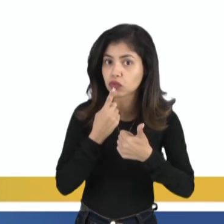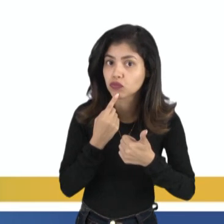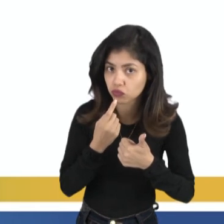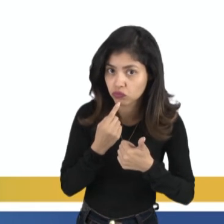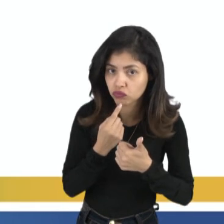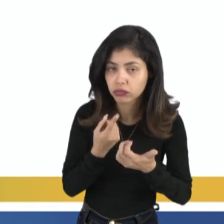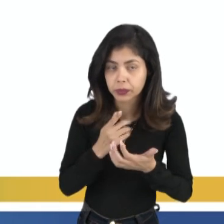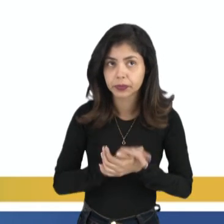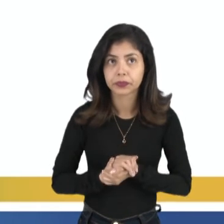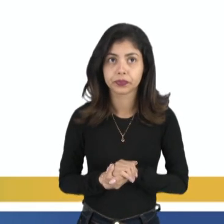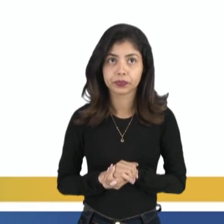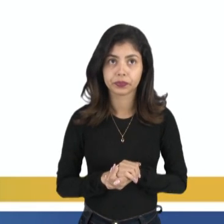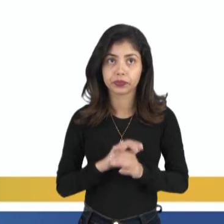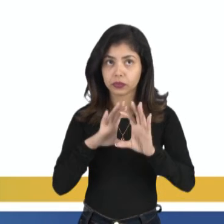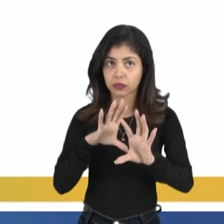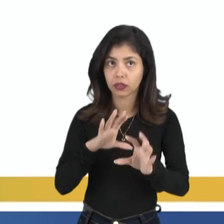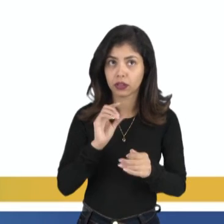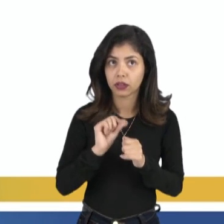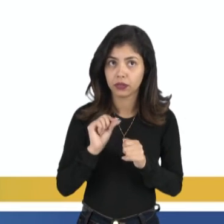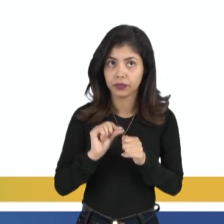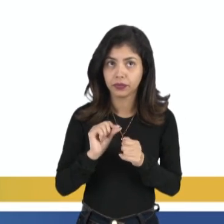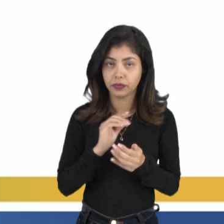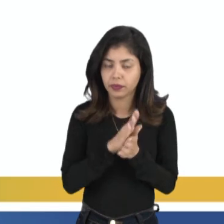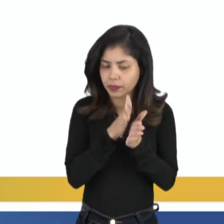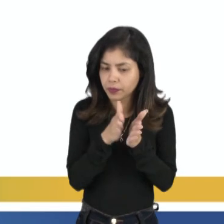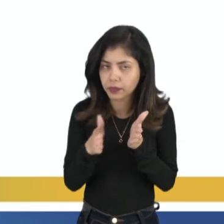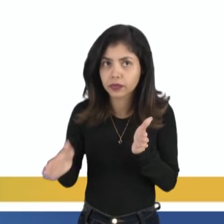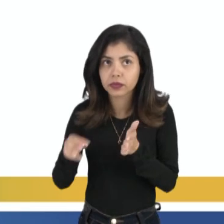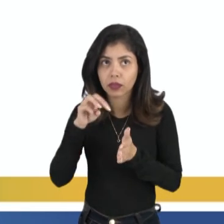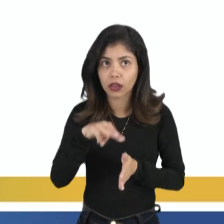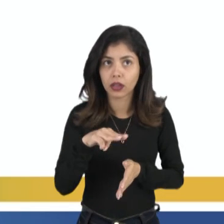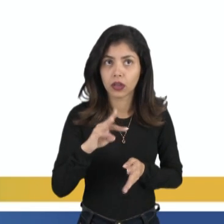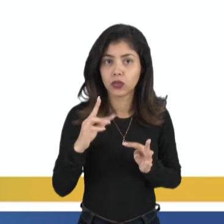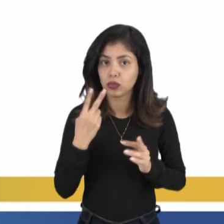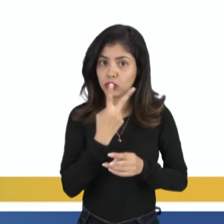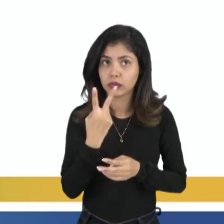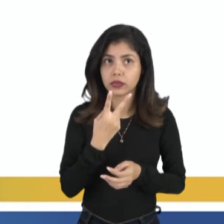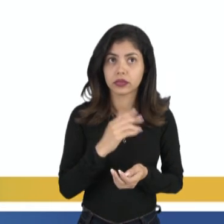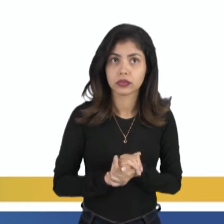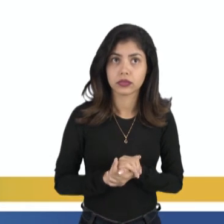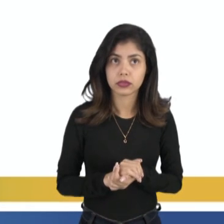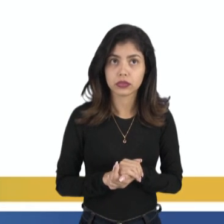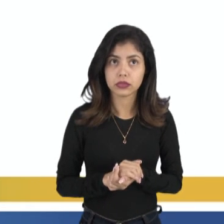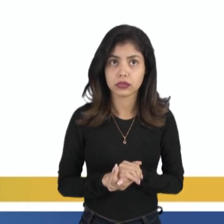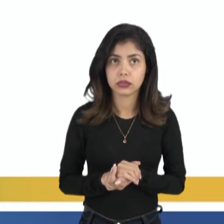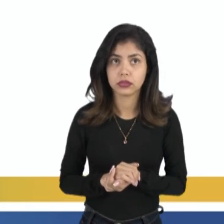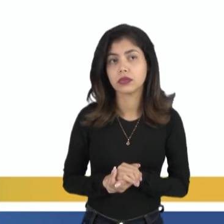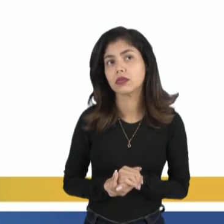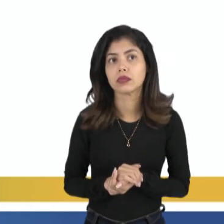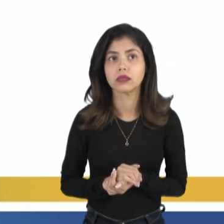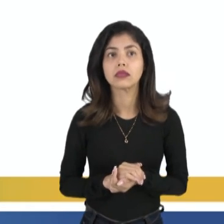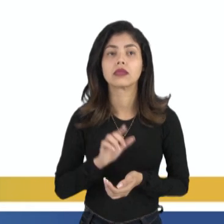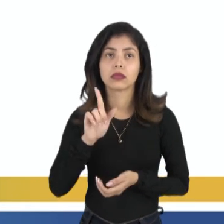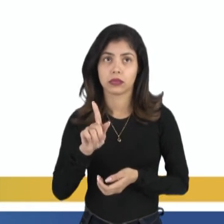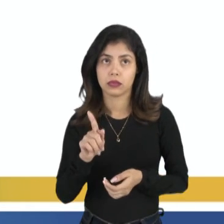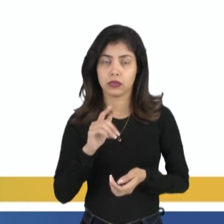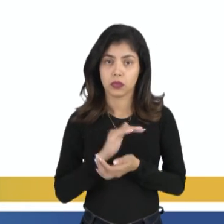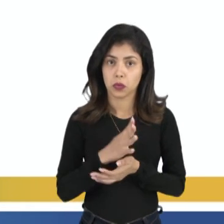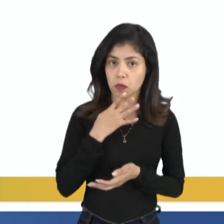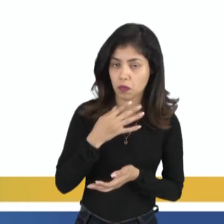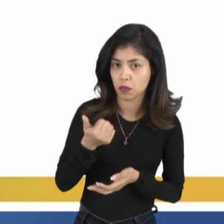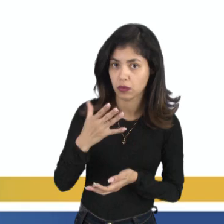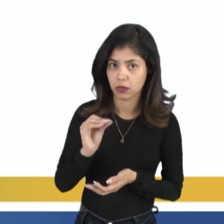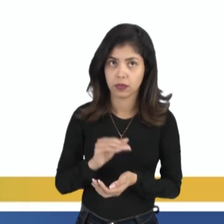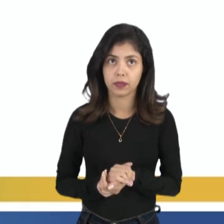ó. E aqui eu fiz uma fatoração. Como m é comum aos dois termos, eu tirei ele, né? E aqui a gravidade da Terra